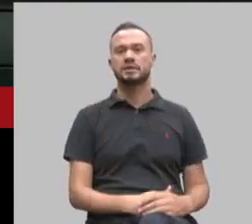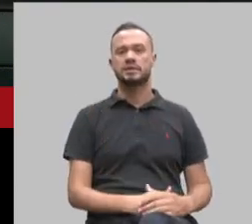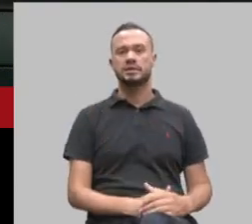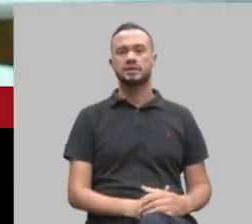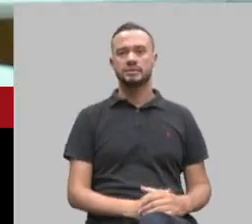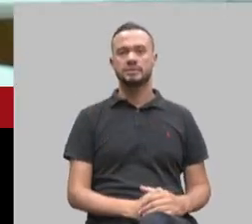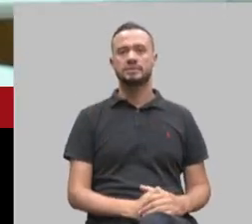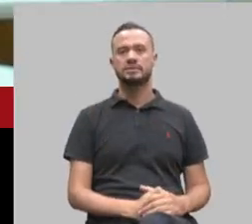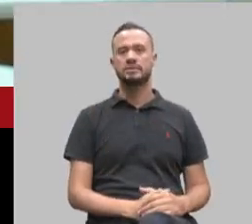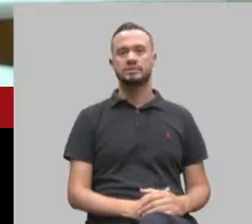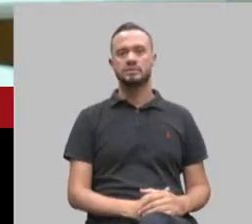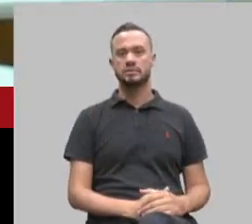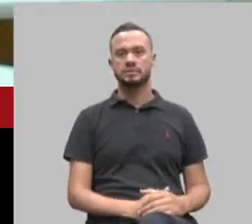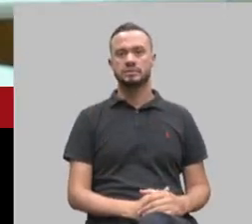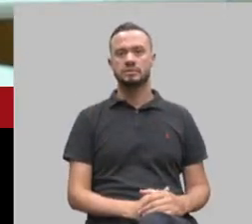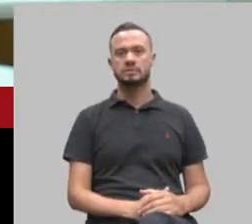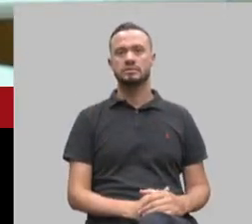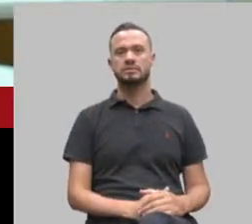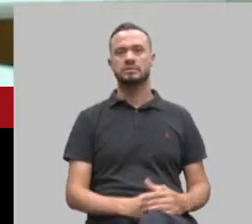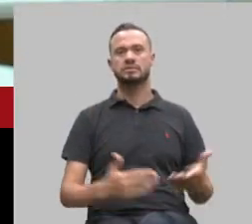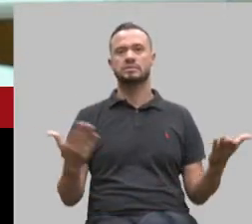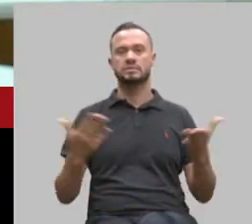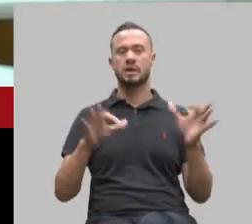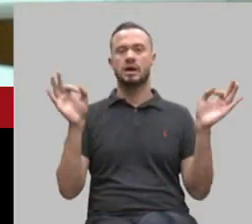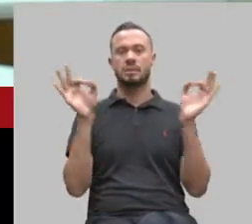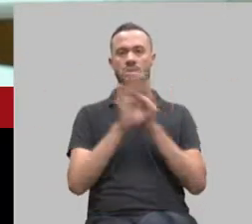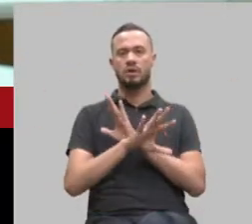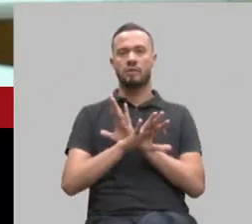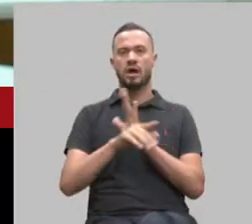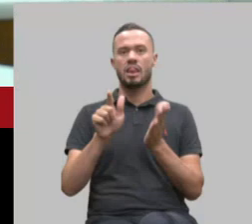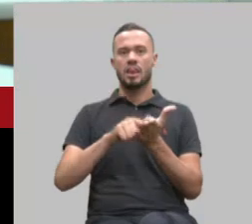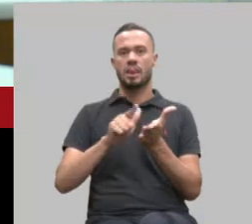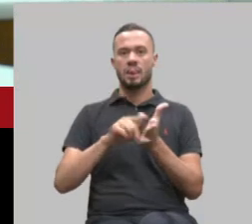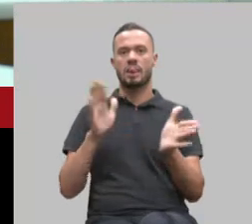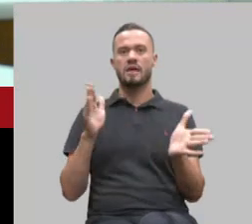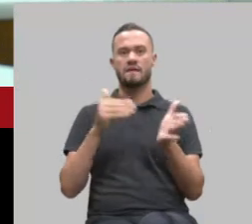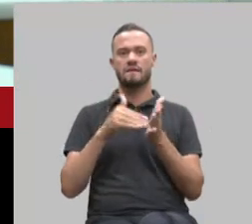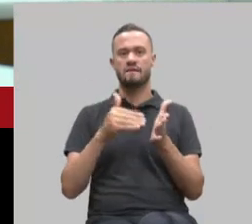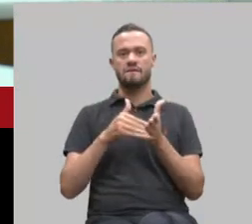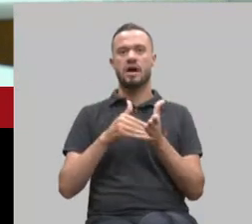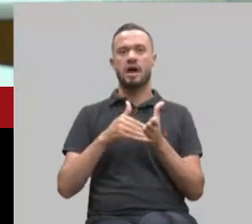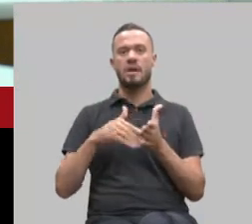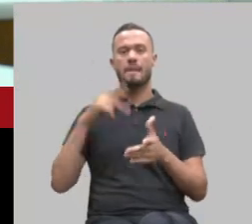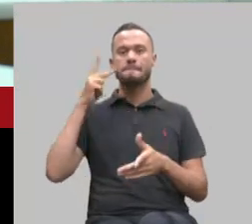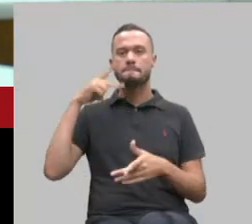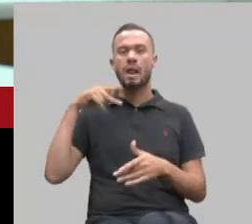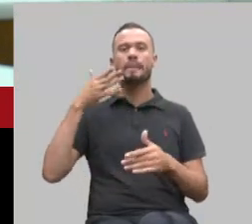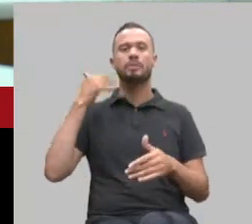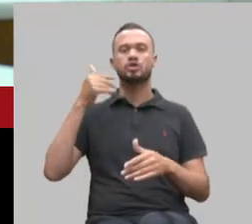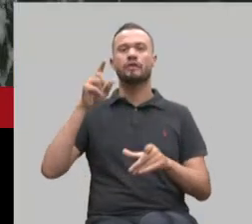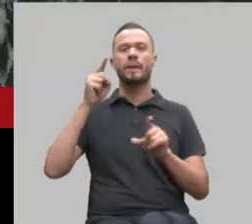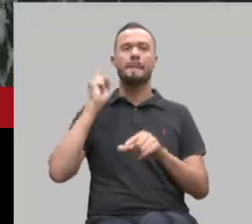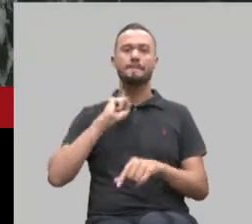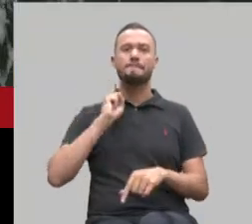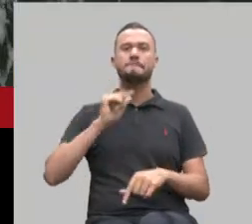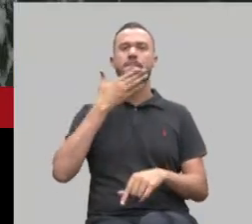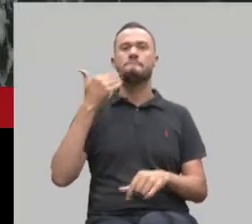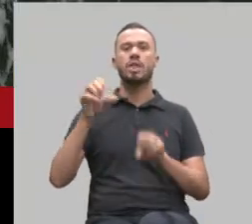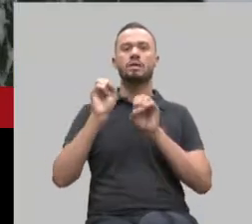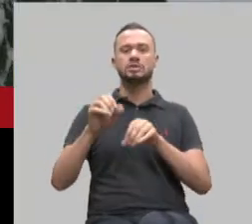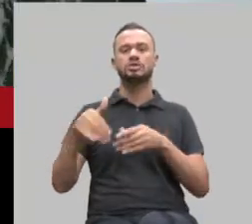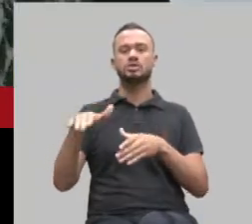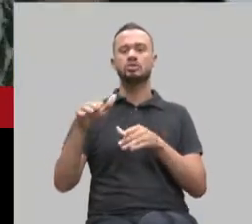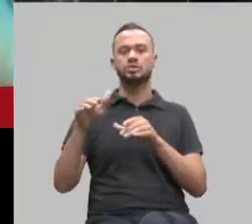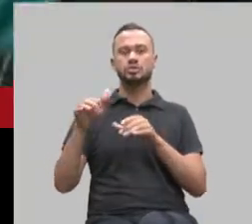escolares declaro aprovado o documento final do Parlamento jovem Minas 2024 sobre o tema melhorias no ensino escolar